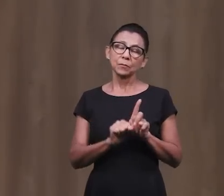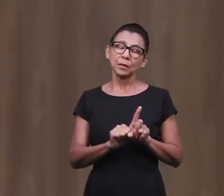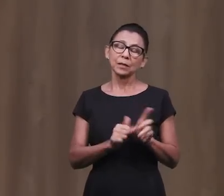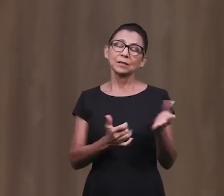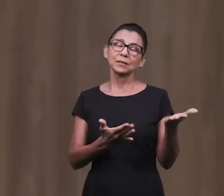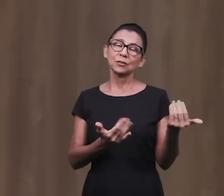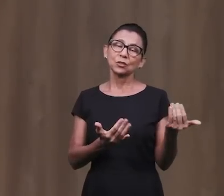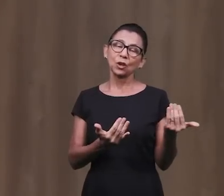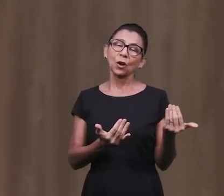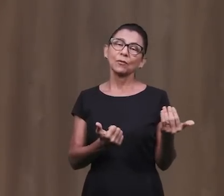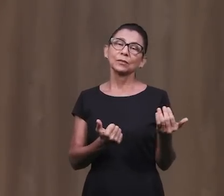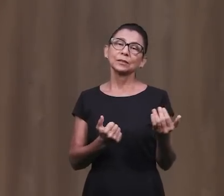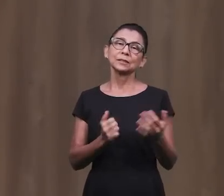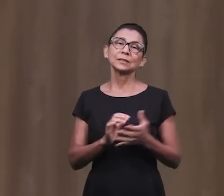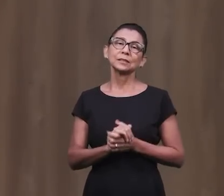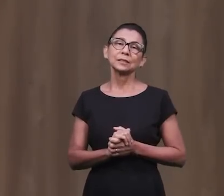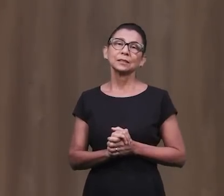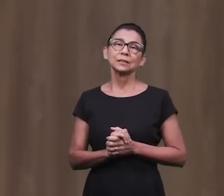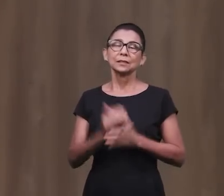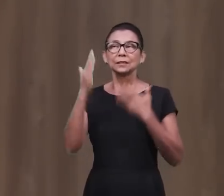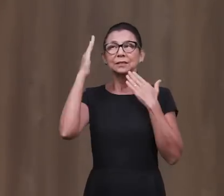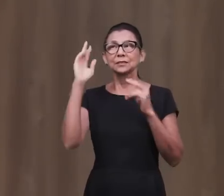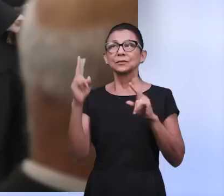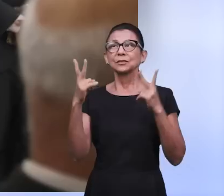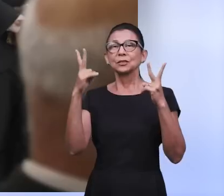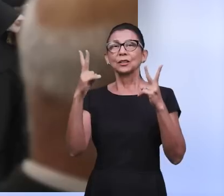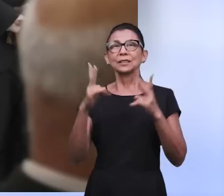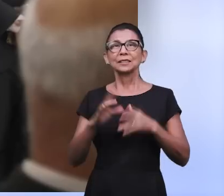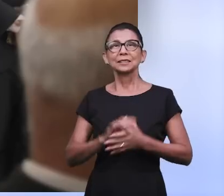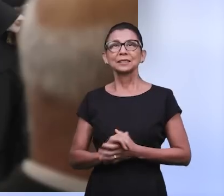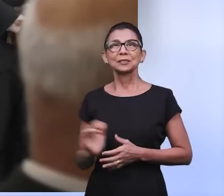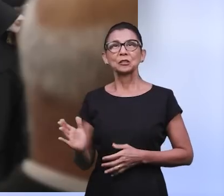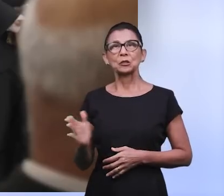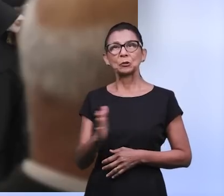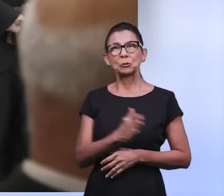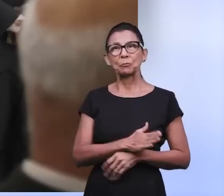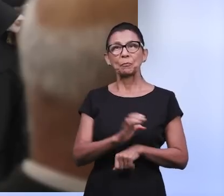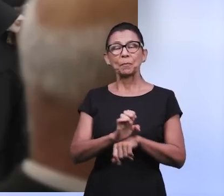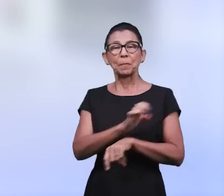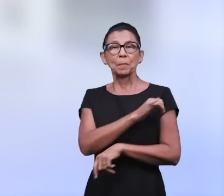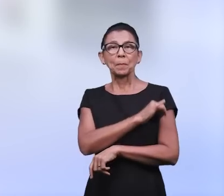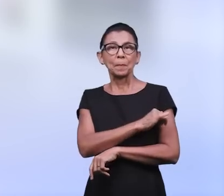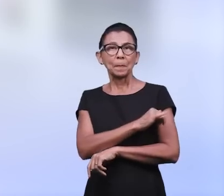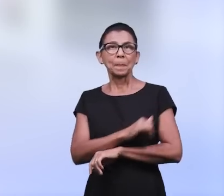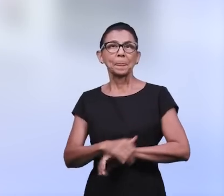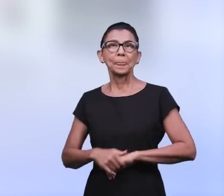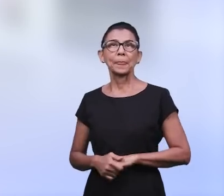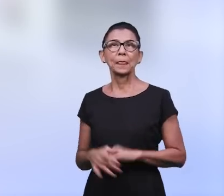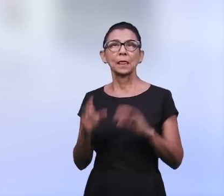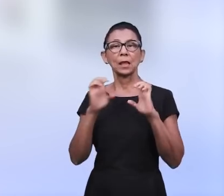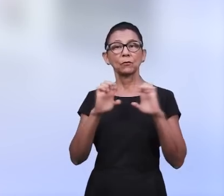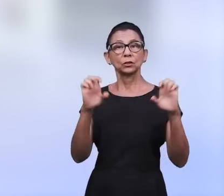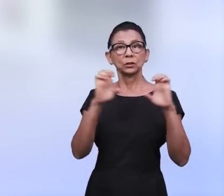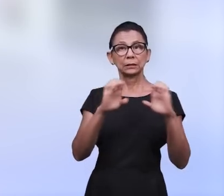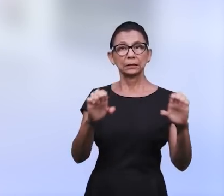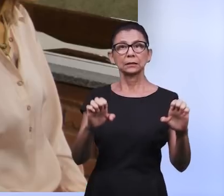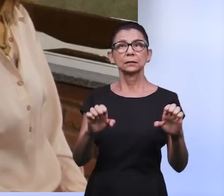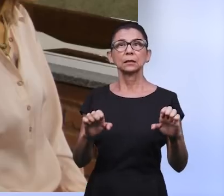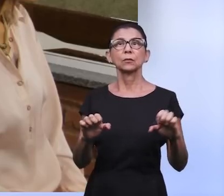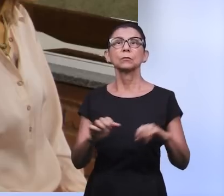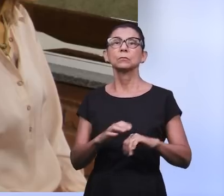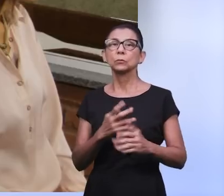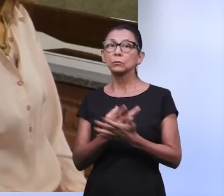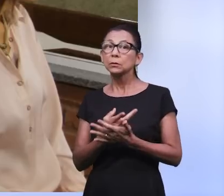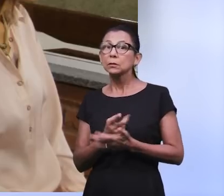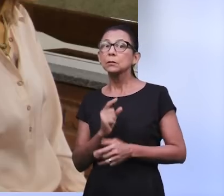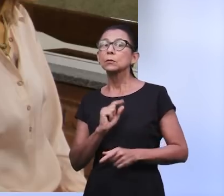pelas vitórias na evangelização. Aleluia! Em Nova Iguaçu, no estado do Rio de Janeiro, uma evangelização foi realizada. E